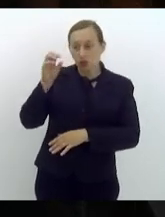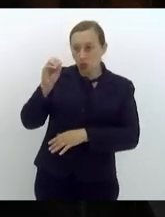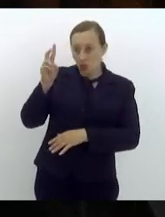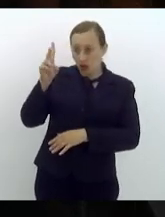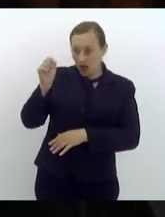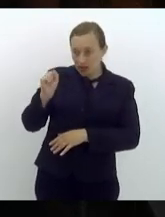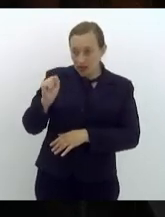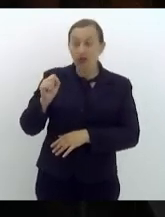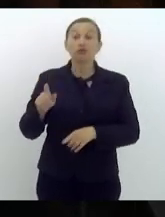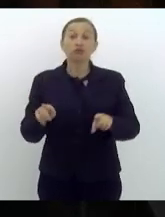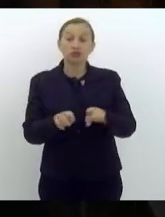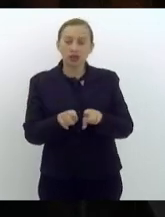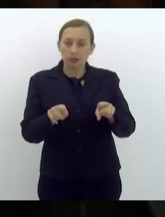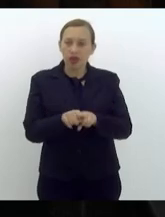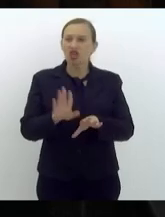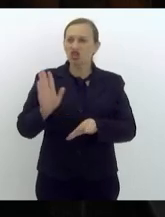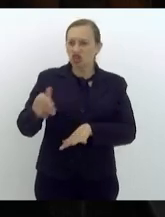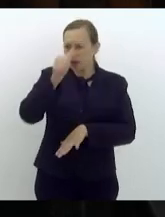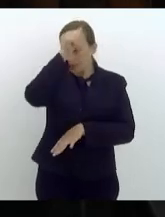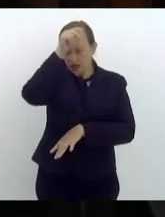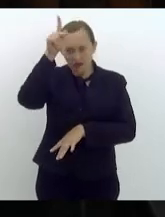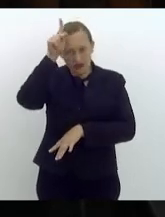foi candidato a prefeito lá,